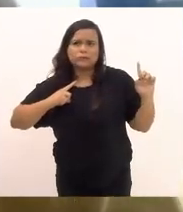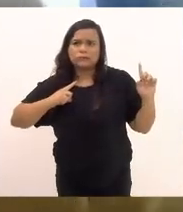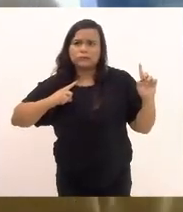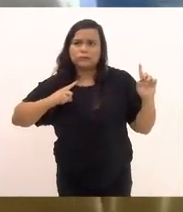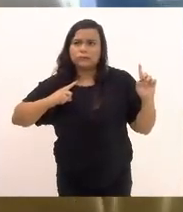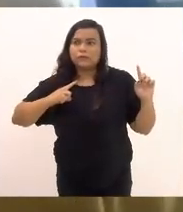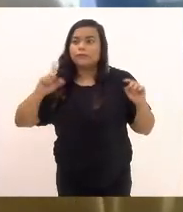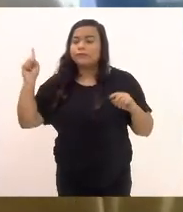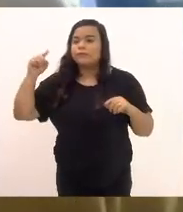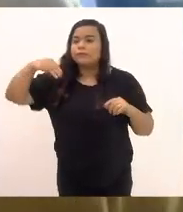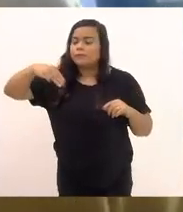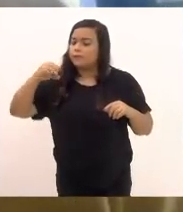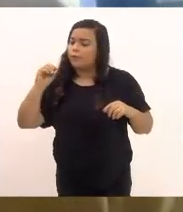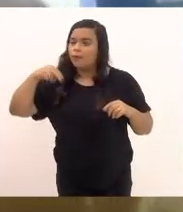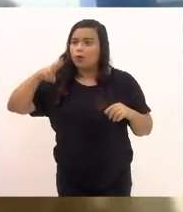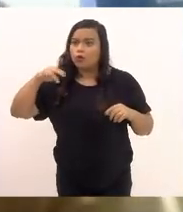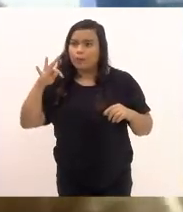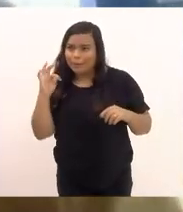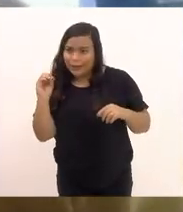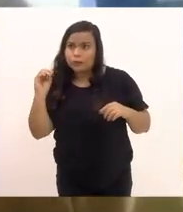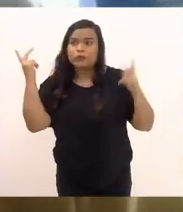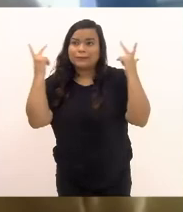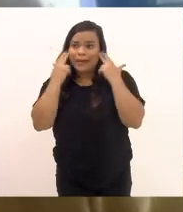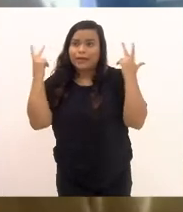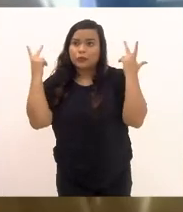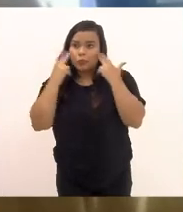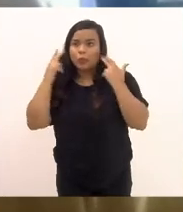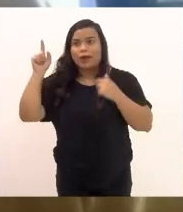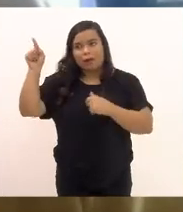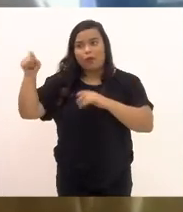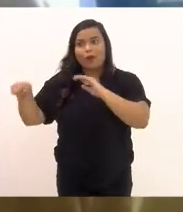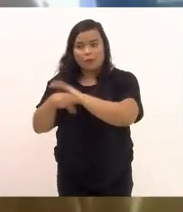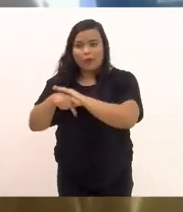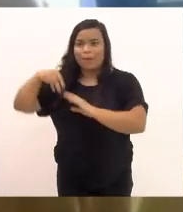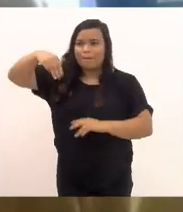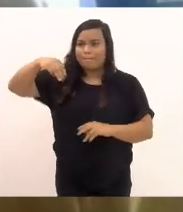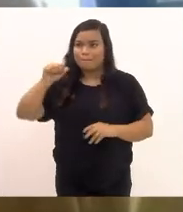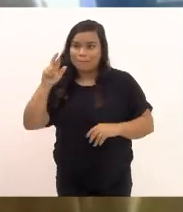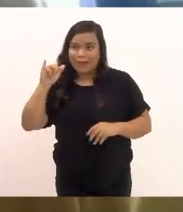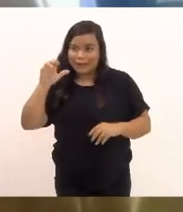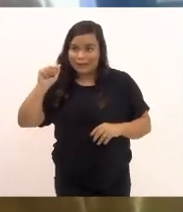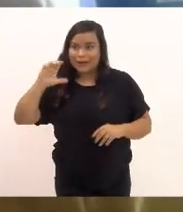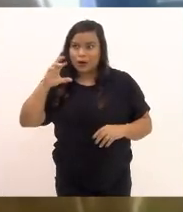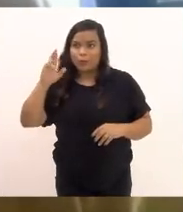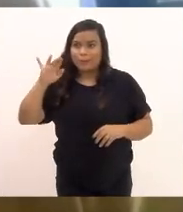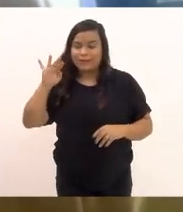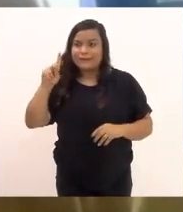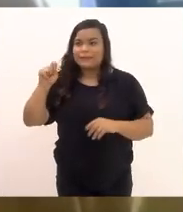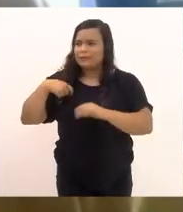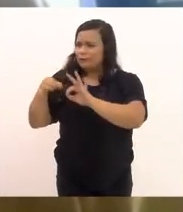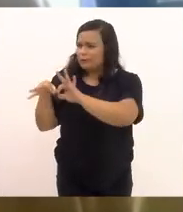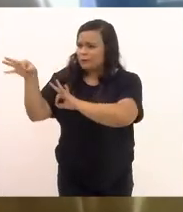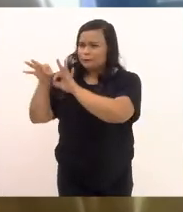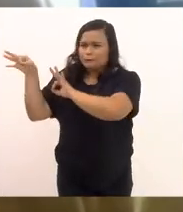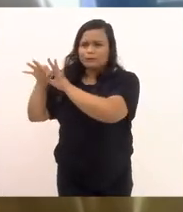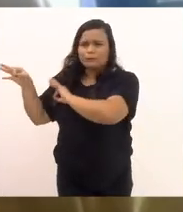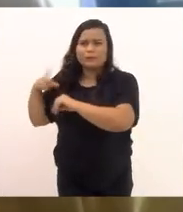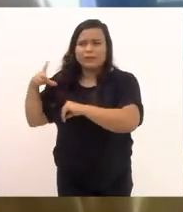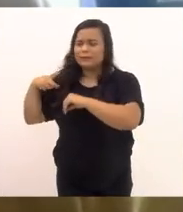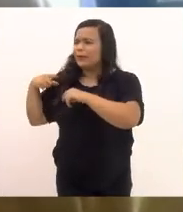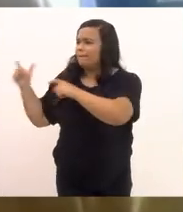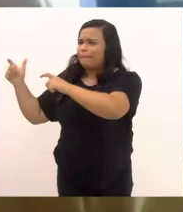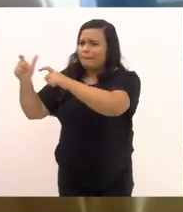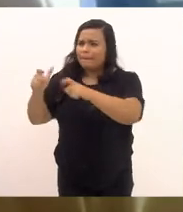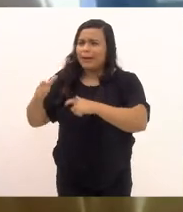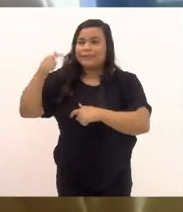monumento natural Maria Cumprida, 7.700 hectares. O INE trabalhou muito, muito